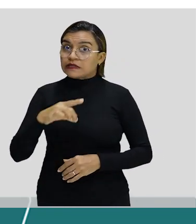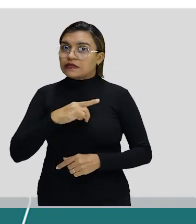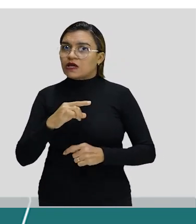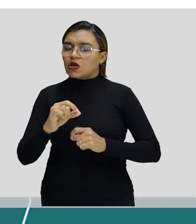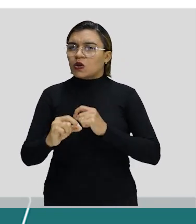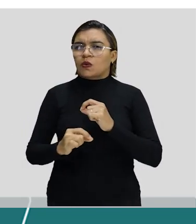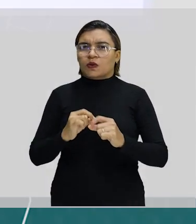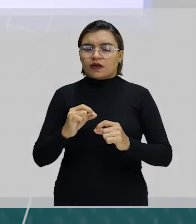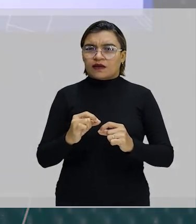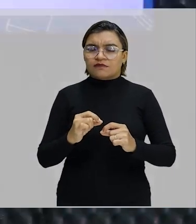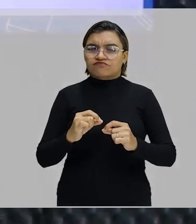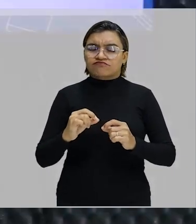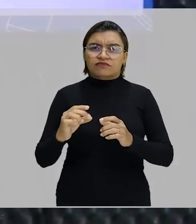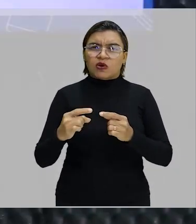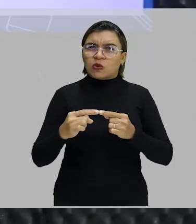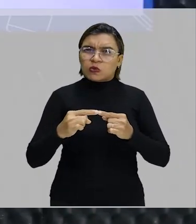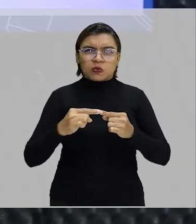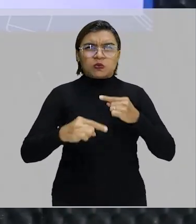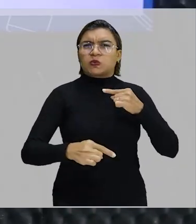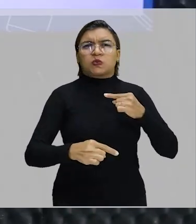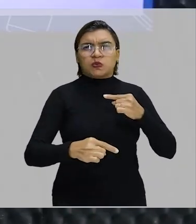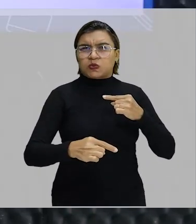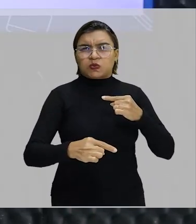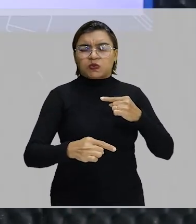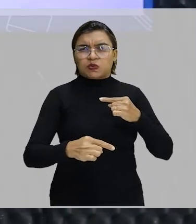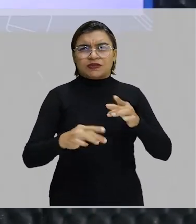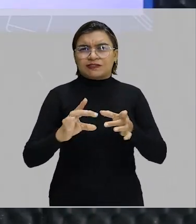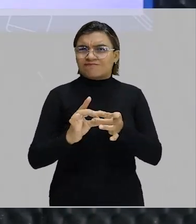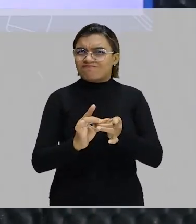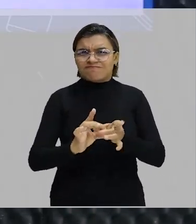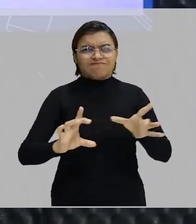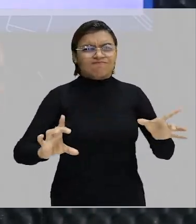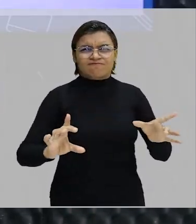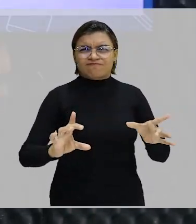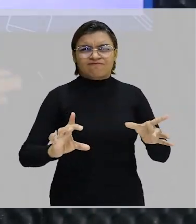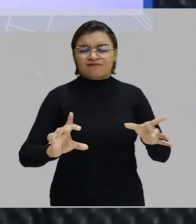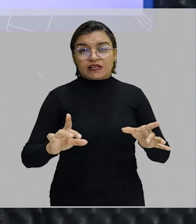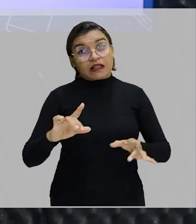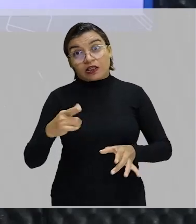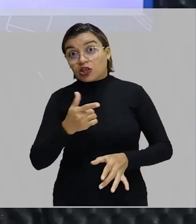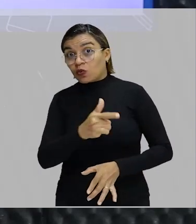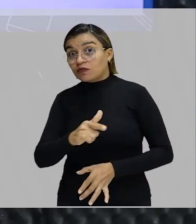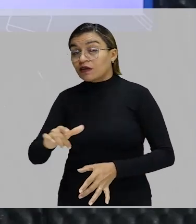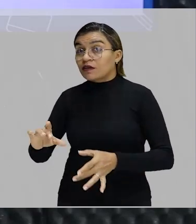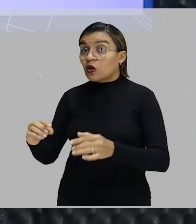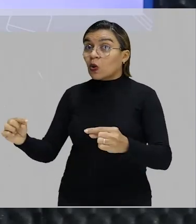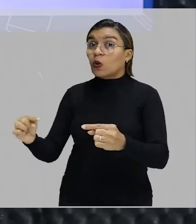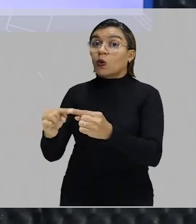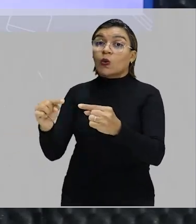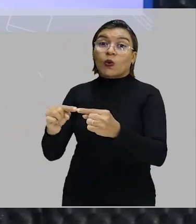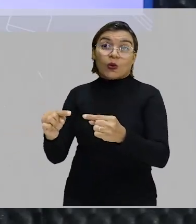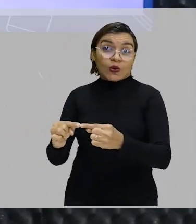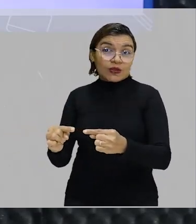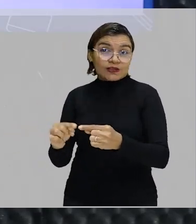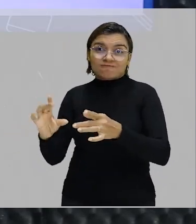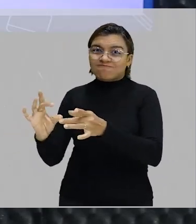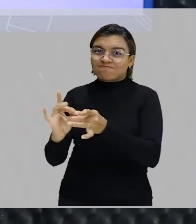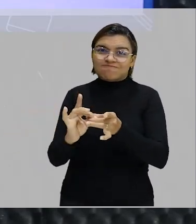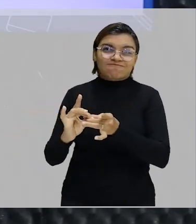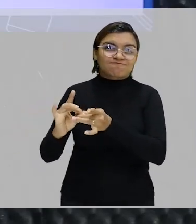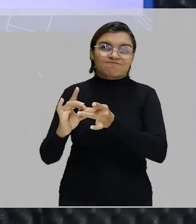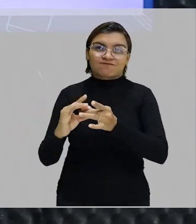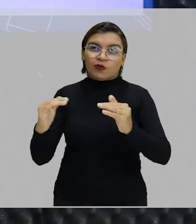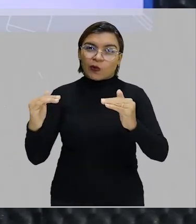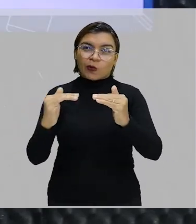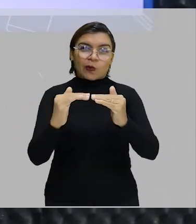uma desarmonia, né? O que é desarmonizar? É não estar harmonizado, é não estar concordando, é não estar